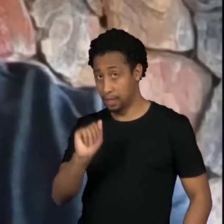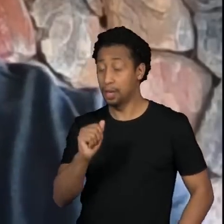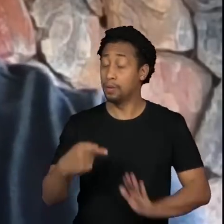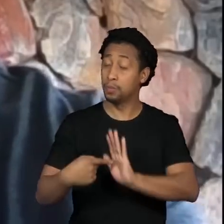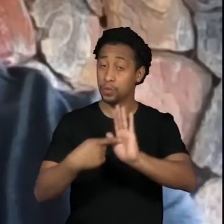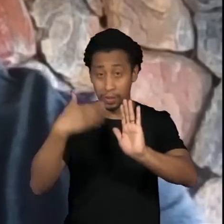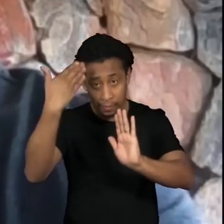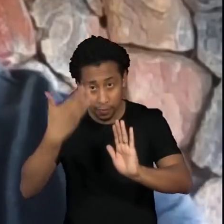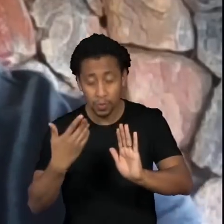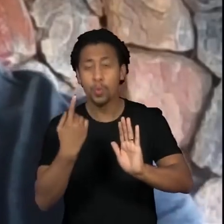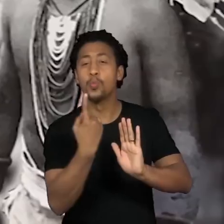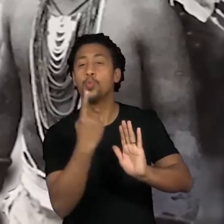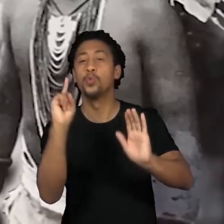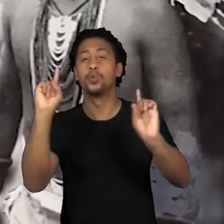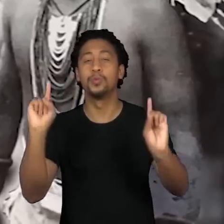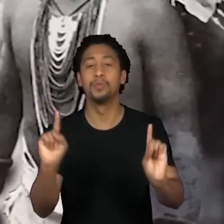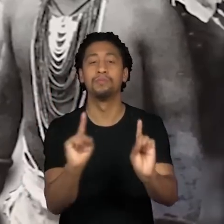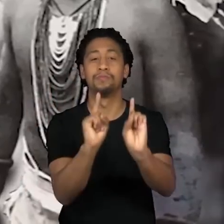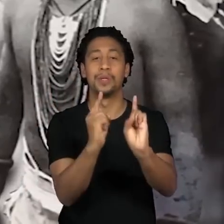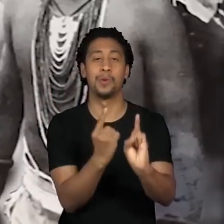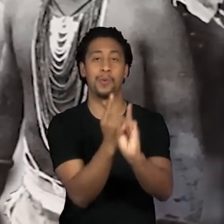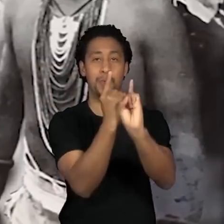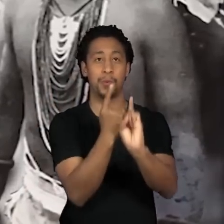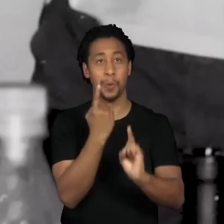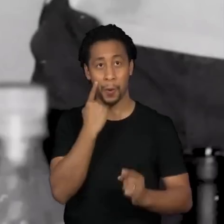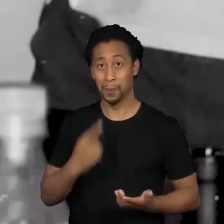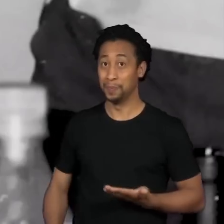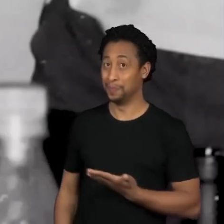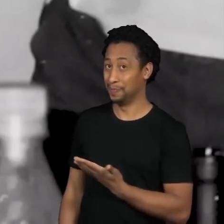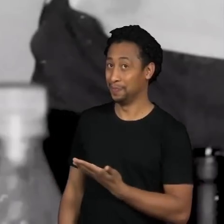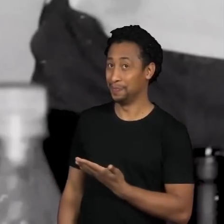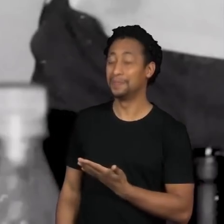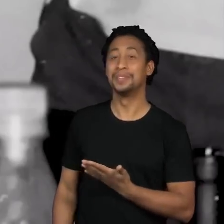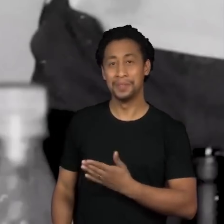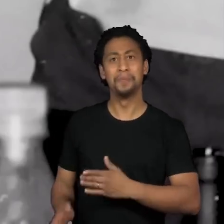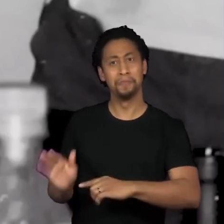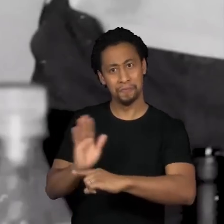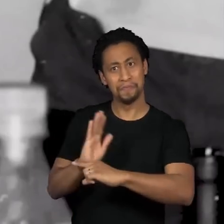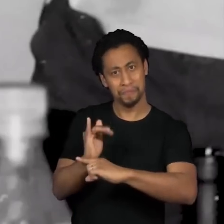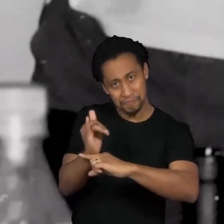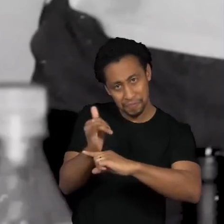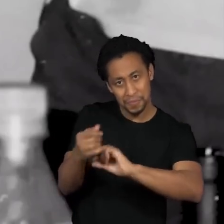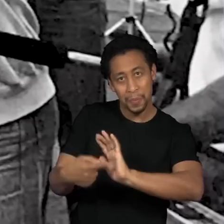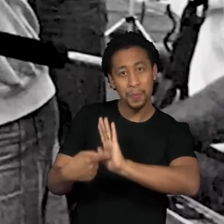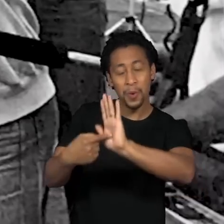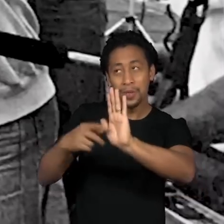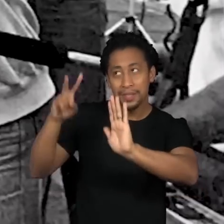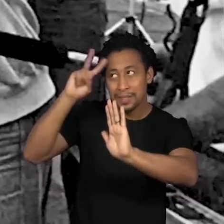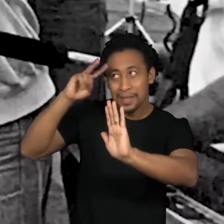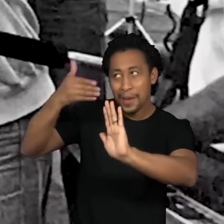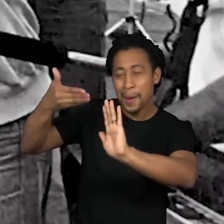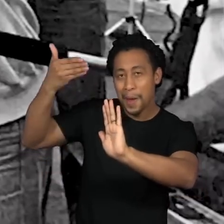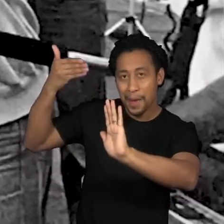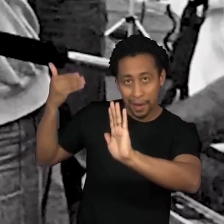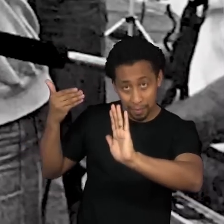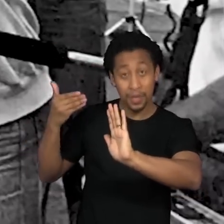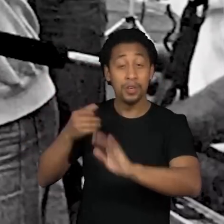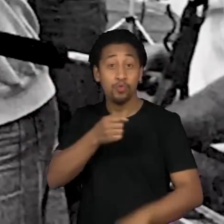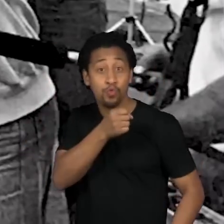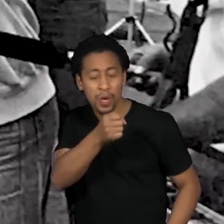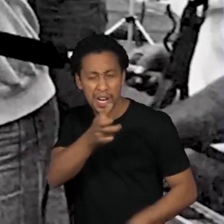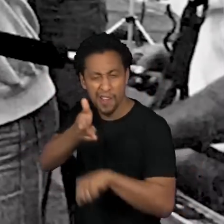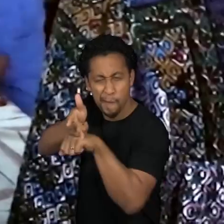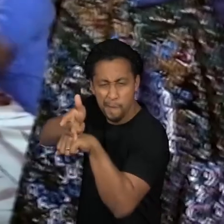cinema e TV João Novaes, também filho do jornalista, produz Memórias de um Jornalista de Plantão, uma